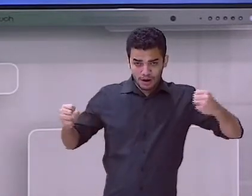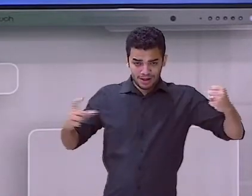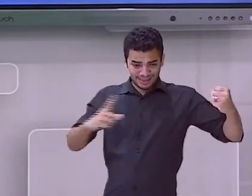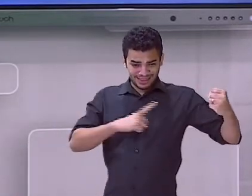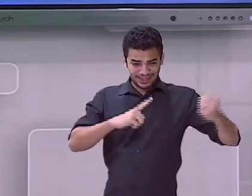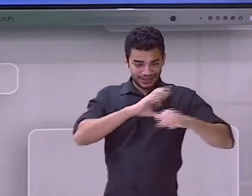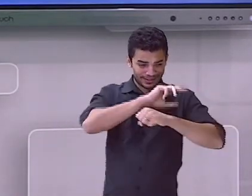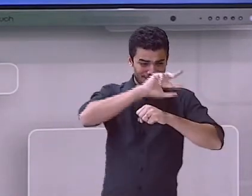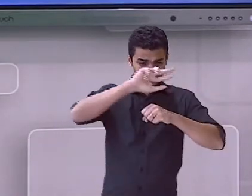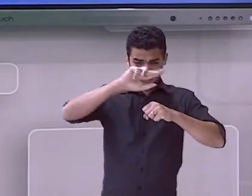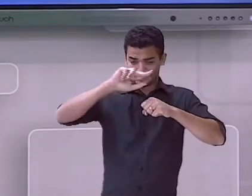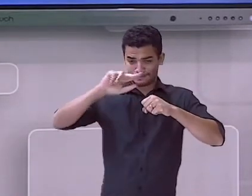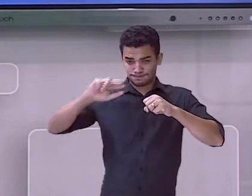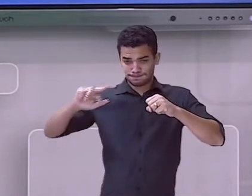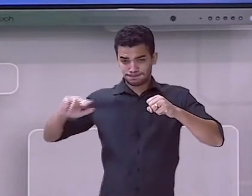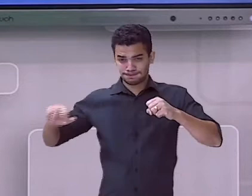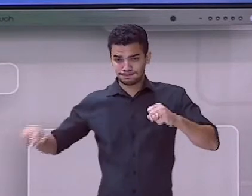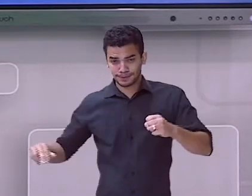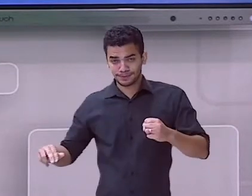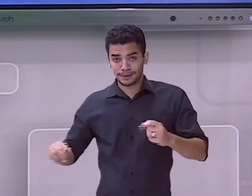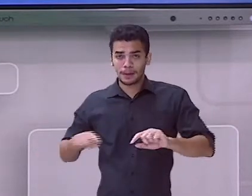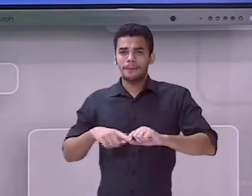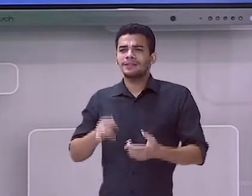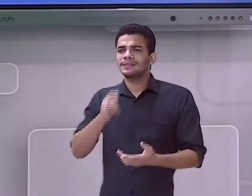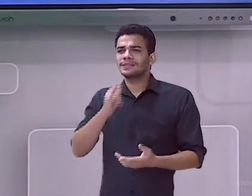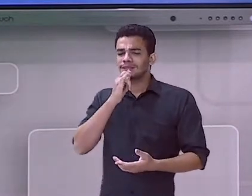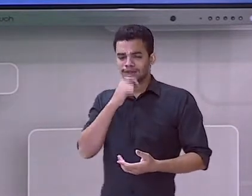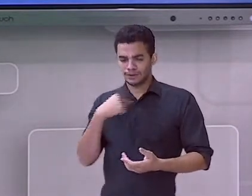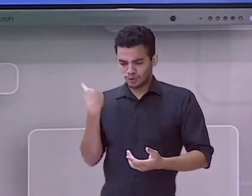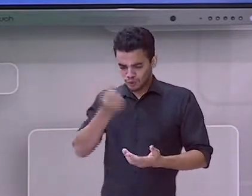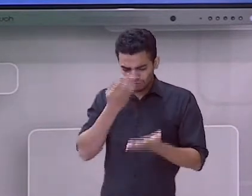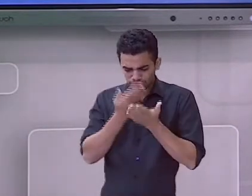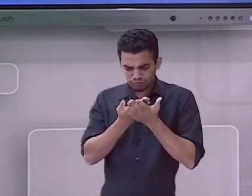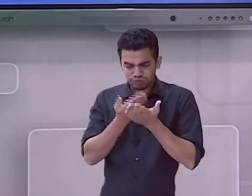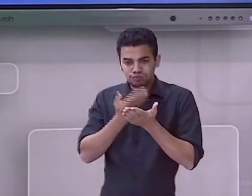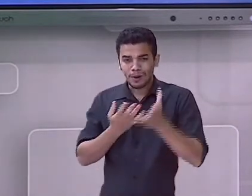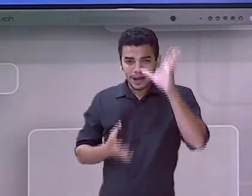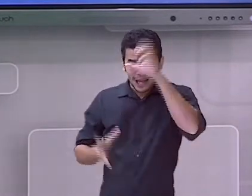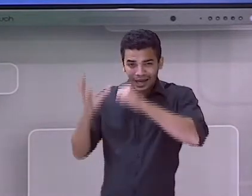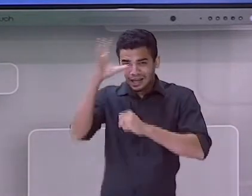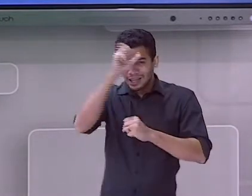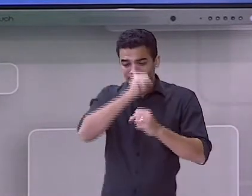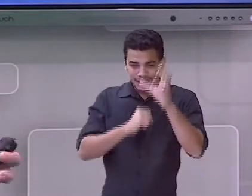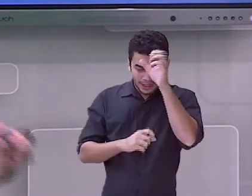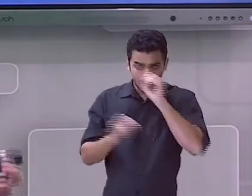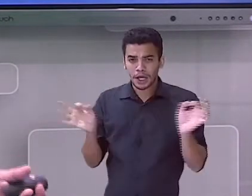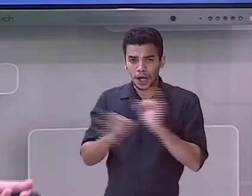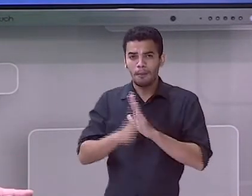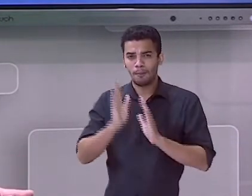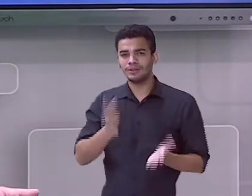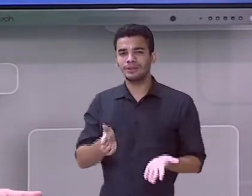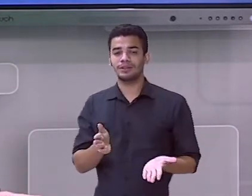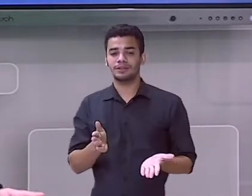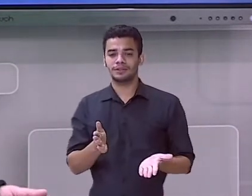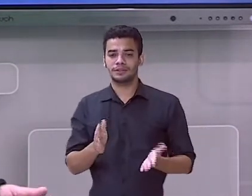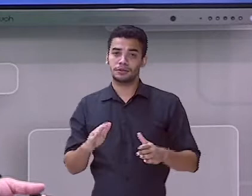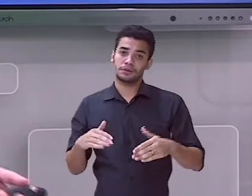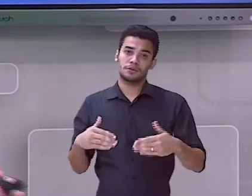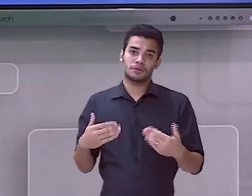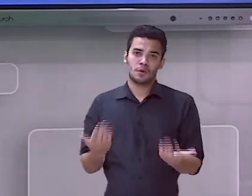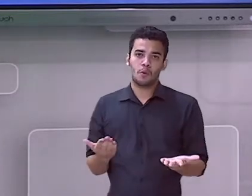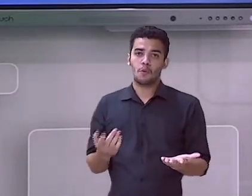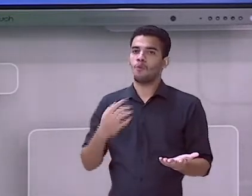aprender? Será que nós já aprendemos tudo? E aí? Será que tem mais para a gente